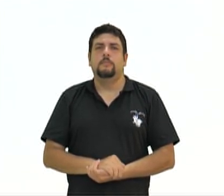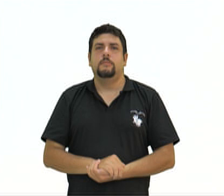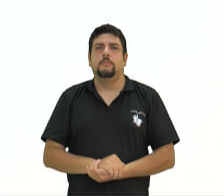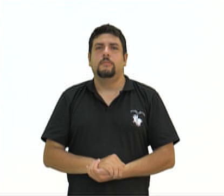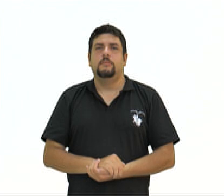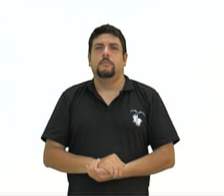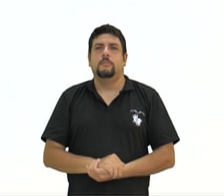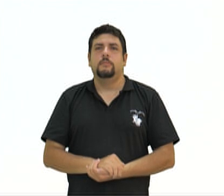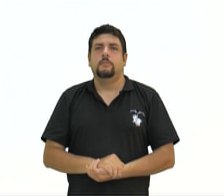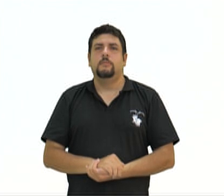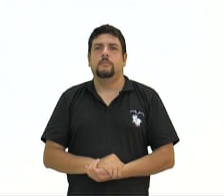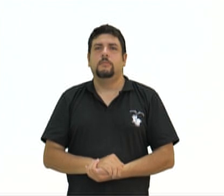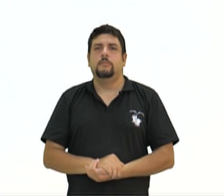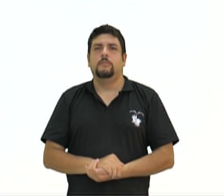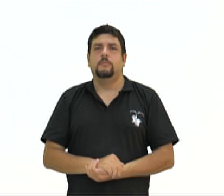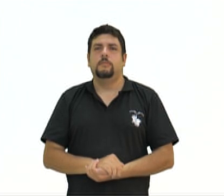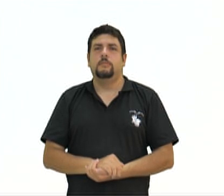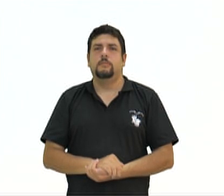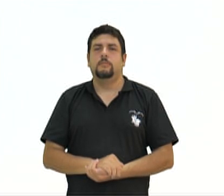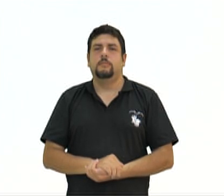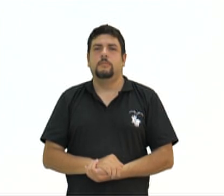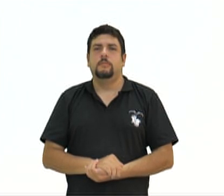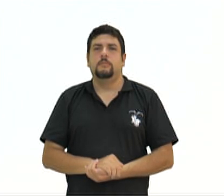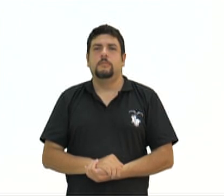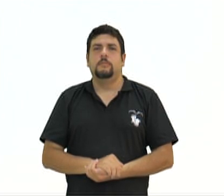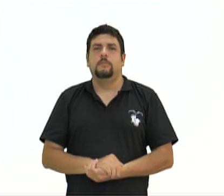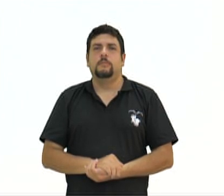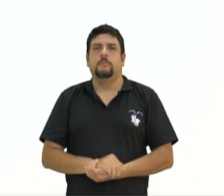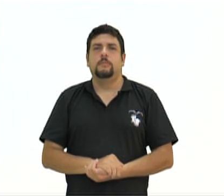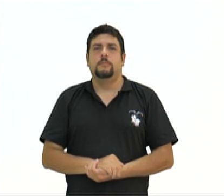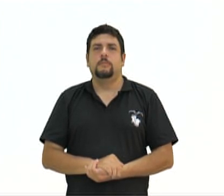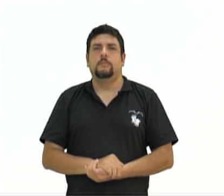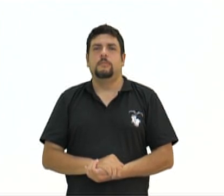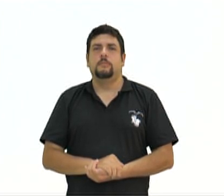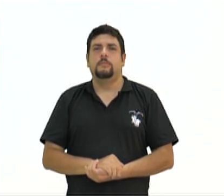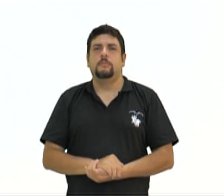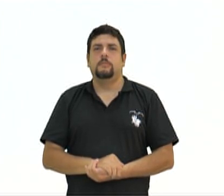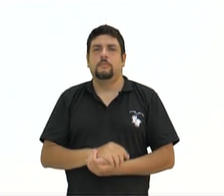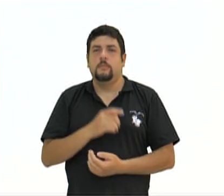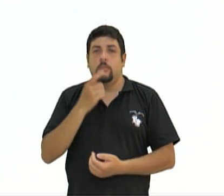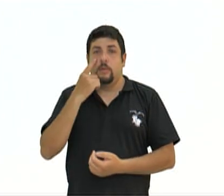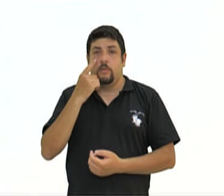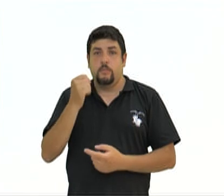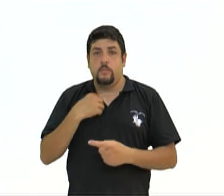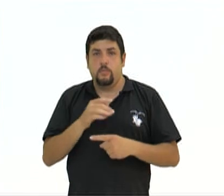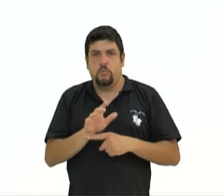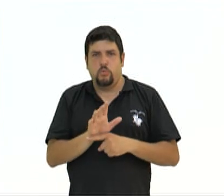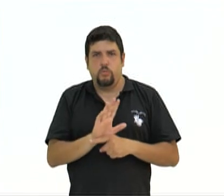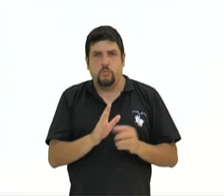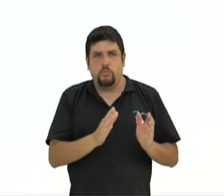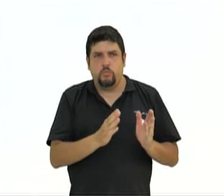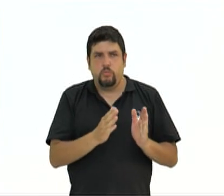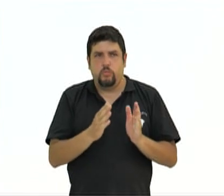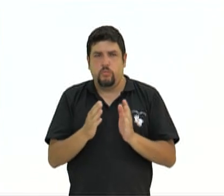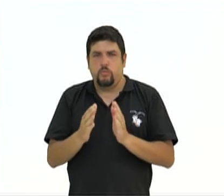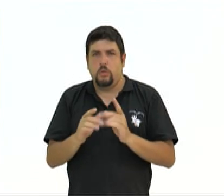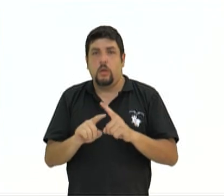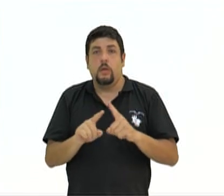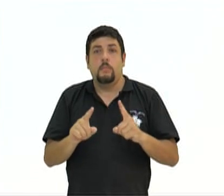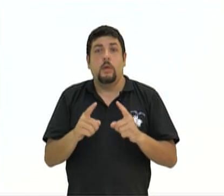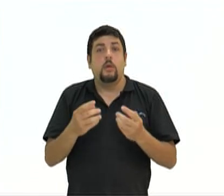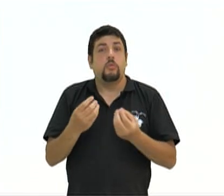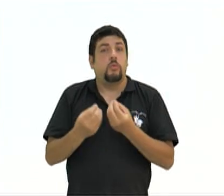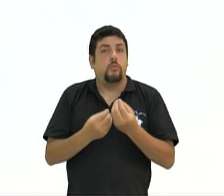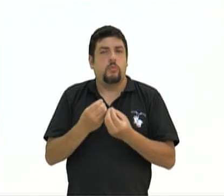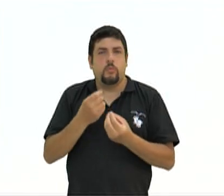Prestem bem atenção como é que era, né? Esse processo era tudo bem artesanal, não havia uma sequência de filmes, né? Mas olha os efeitos que causavam. Já